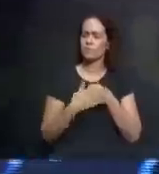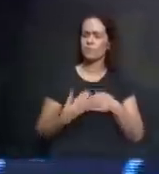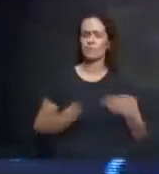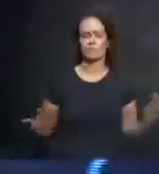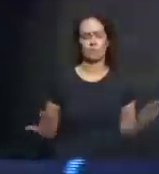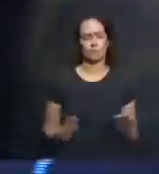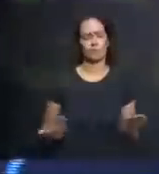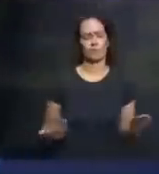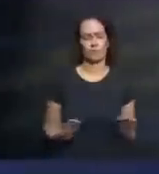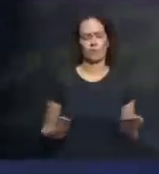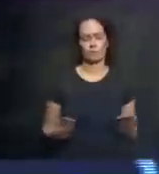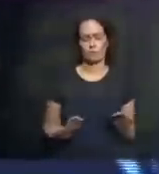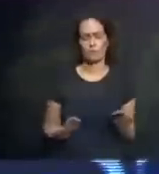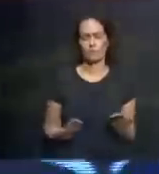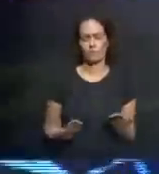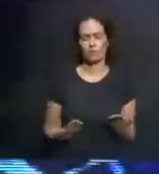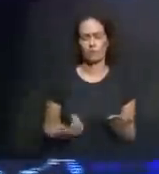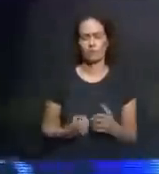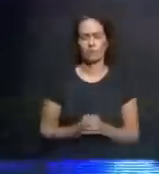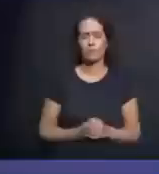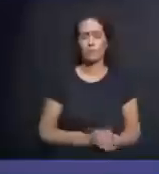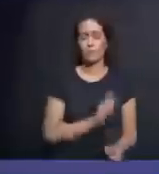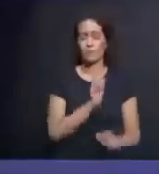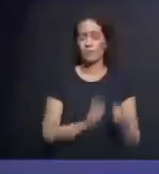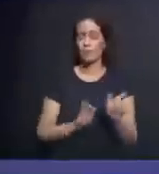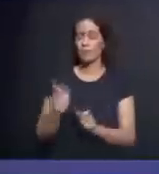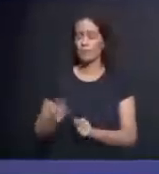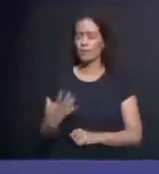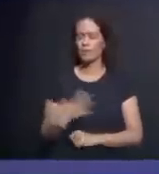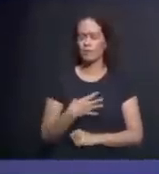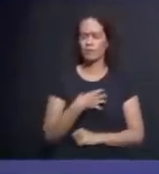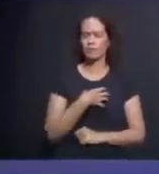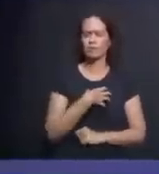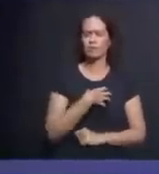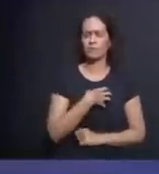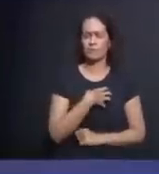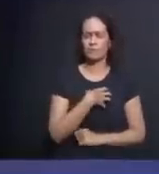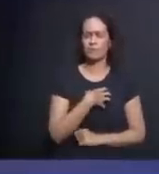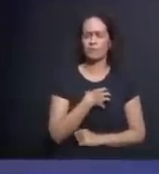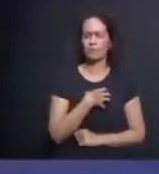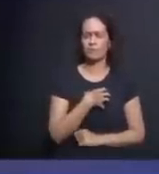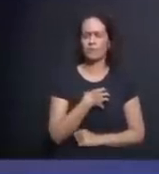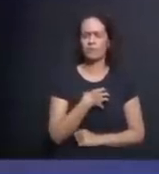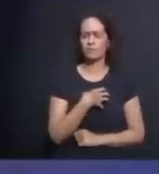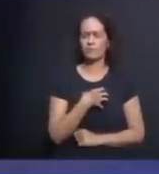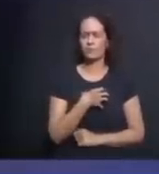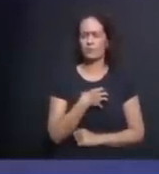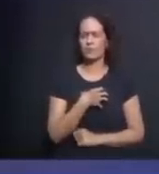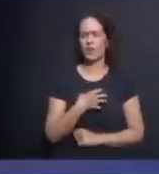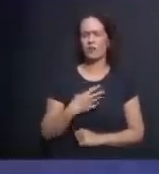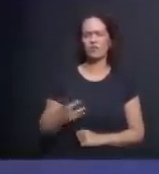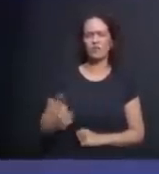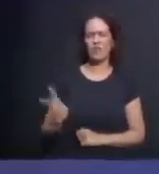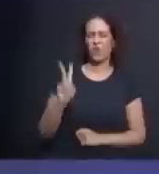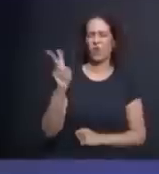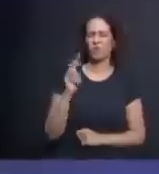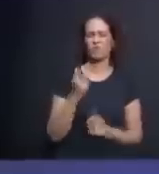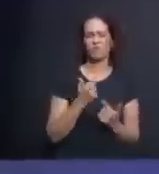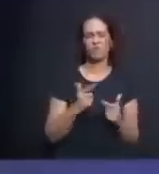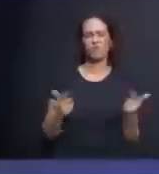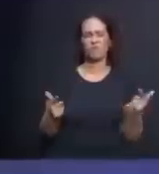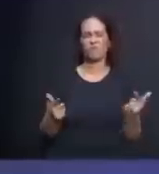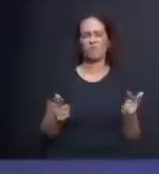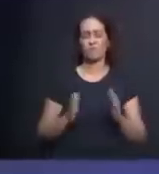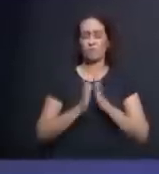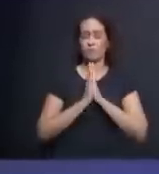Pai, nessas pessoas. Se as pessoas se sentem aqui, Deus, sem valor, o Senhor vai colocar, Deus,